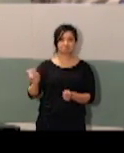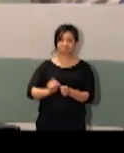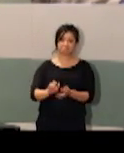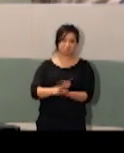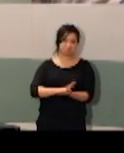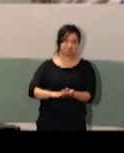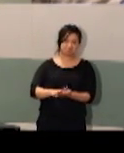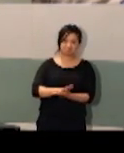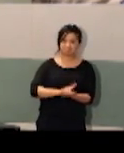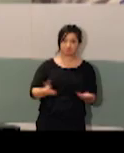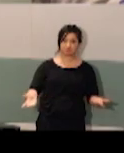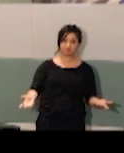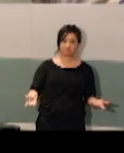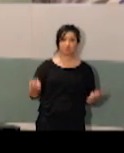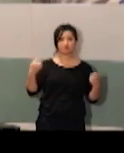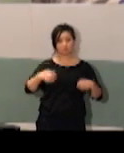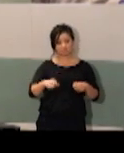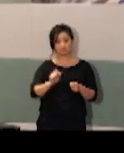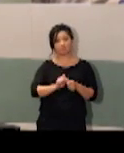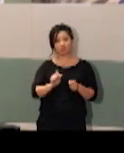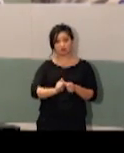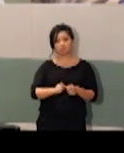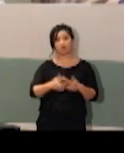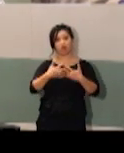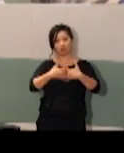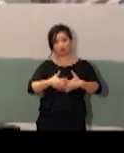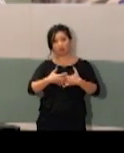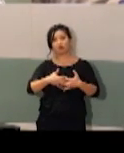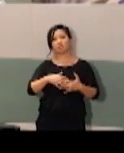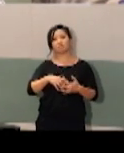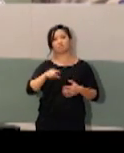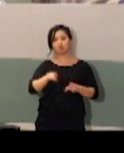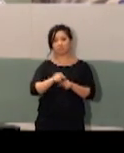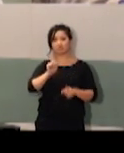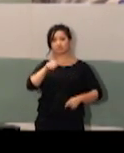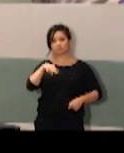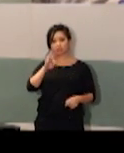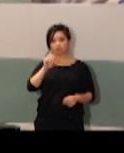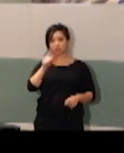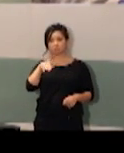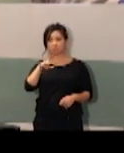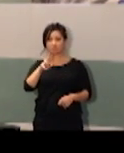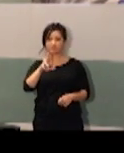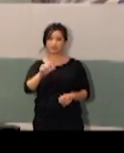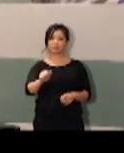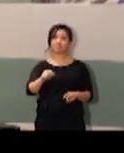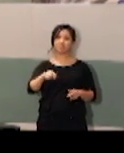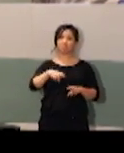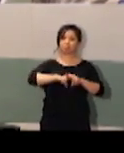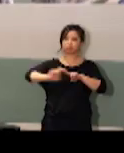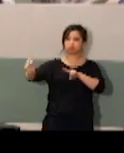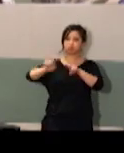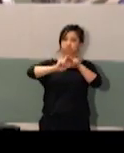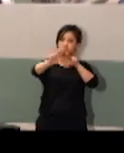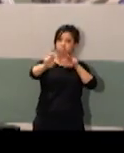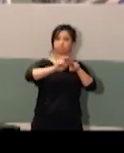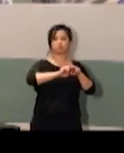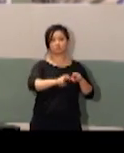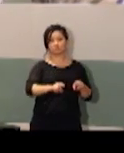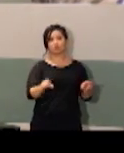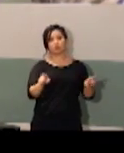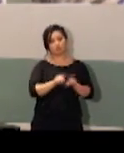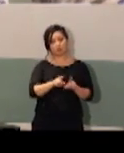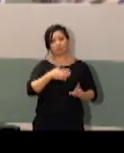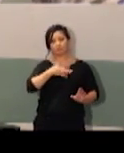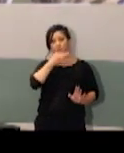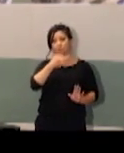funcionou, fazer sobre trilhos para Gama e Santa Maria. Além disso, me parece fundamental auditar